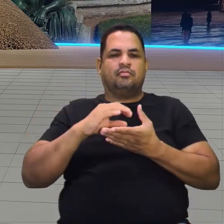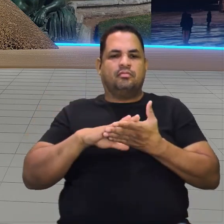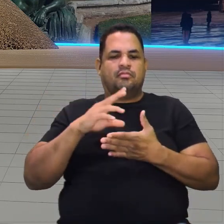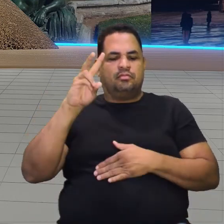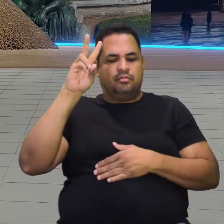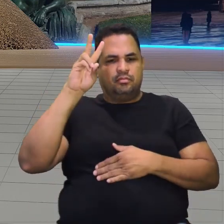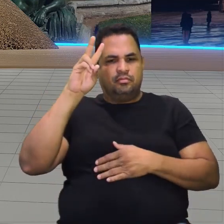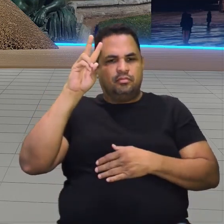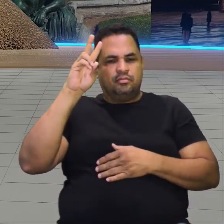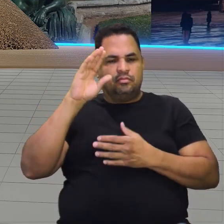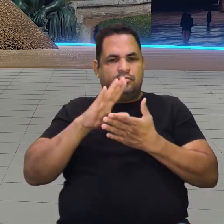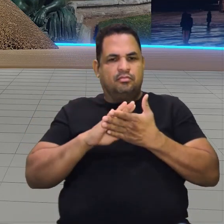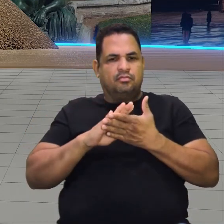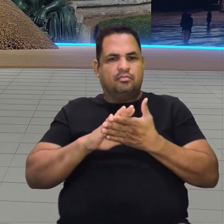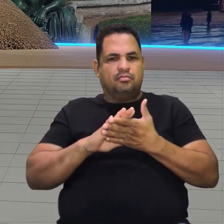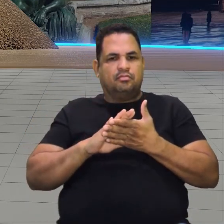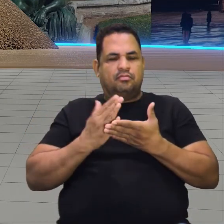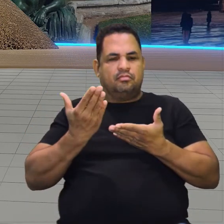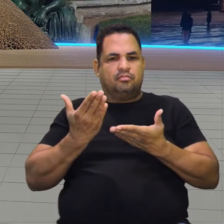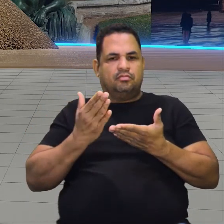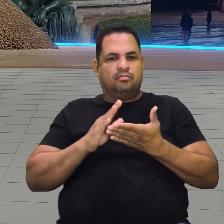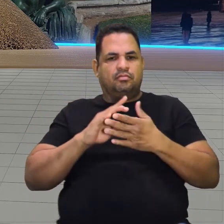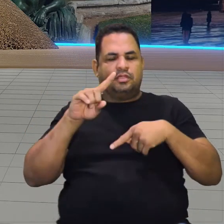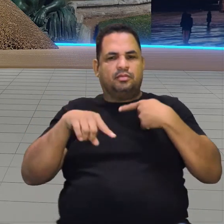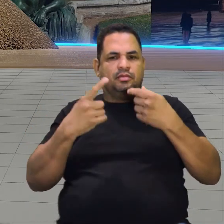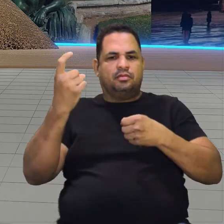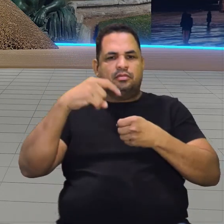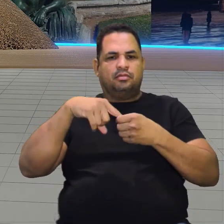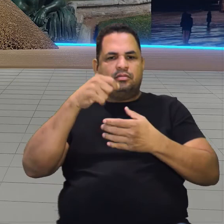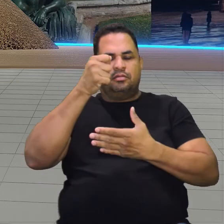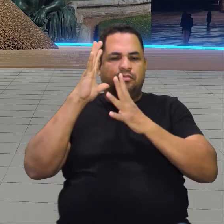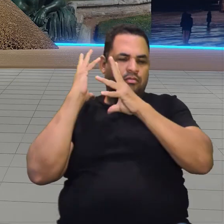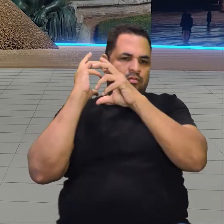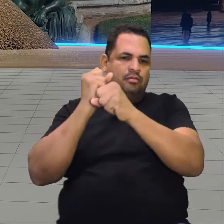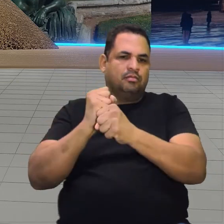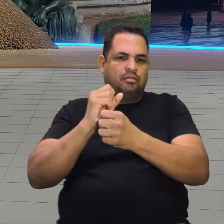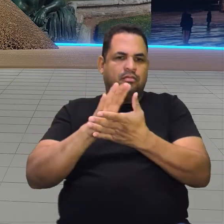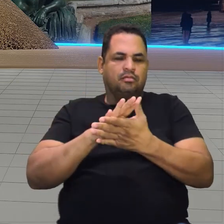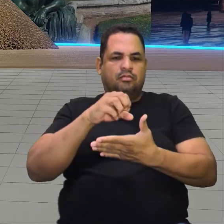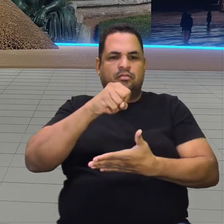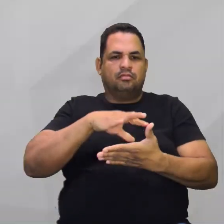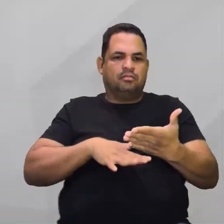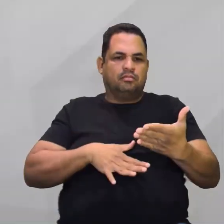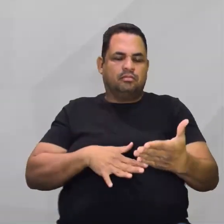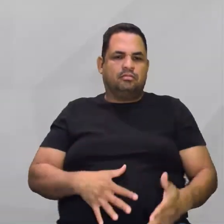Eu chamo para vocês, daqui a pouco a gente volta com a revisão e com a atividade.